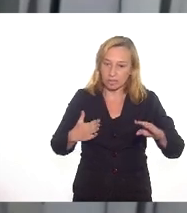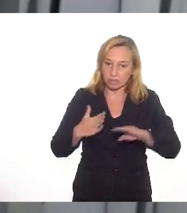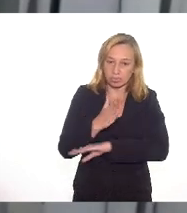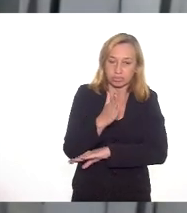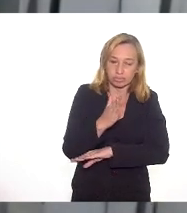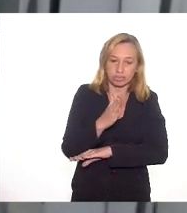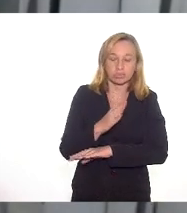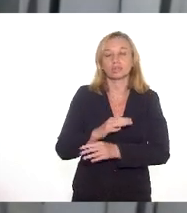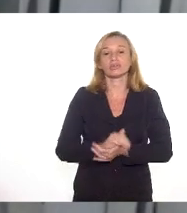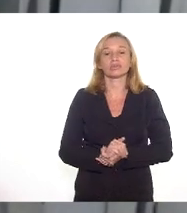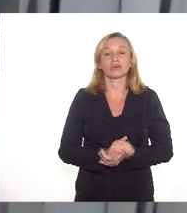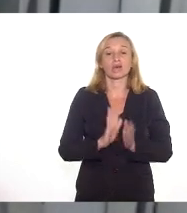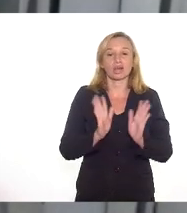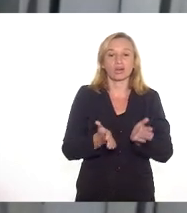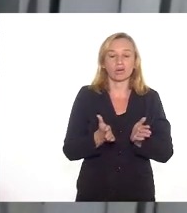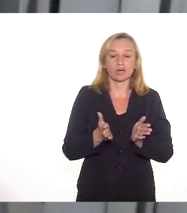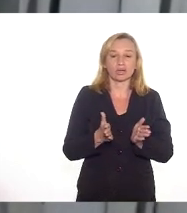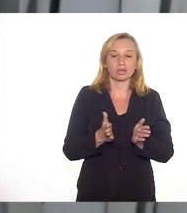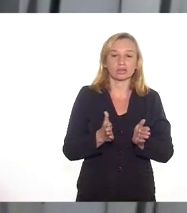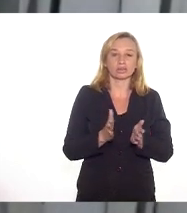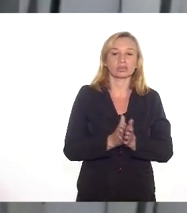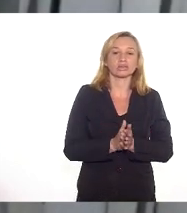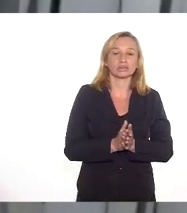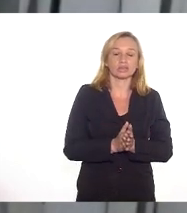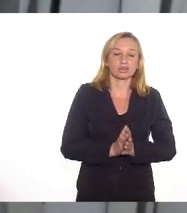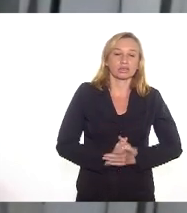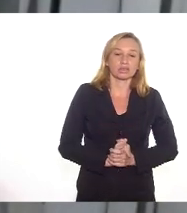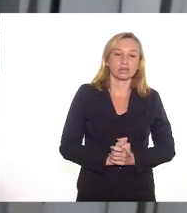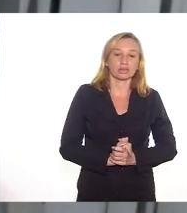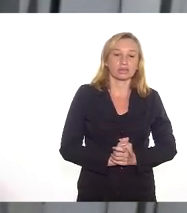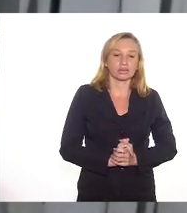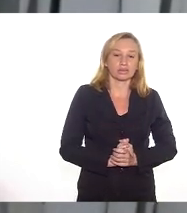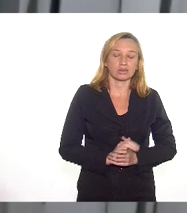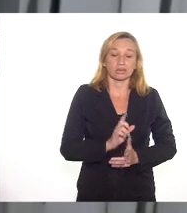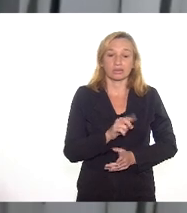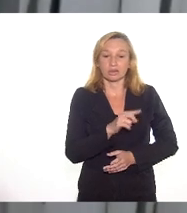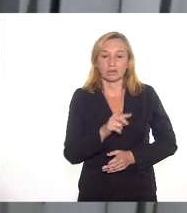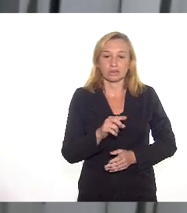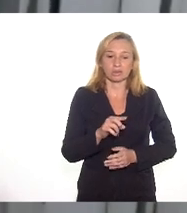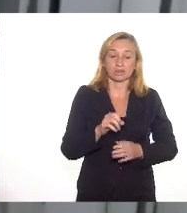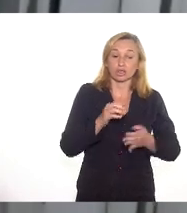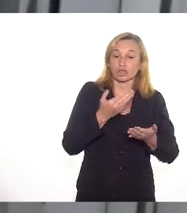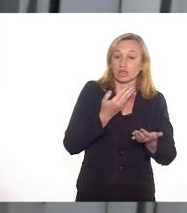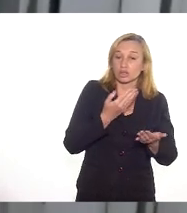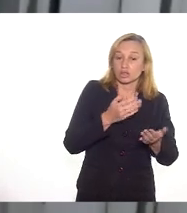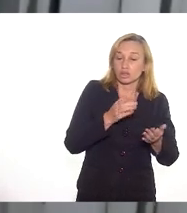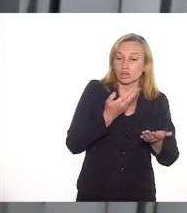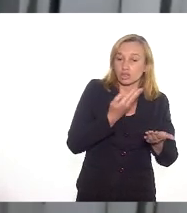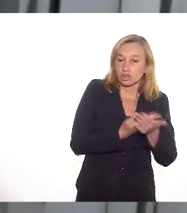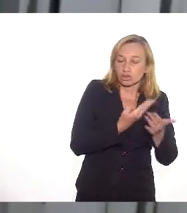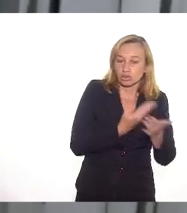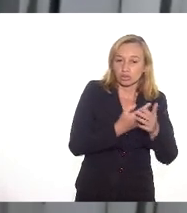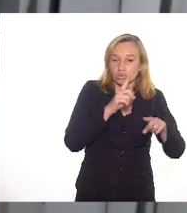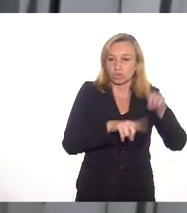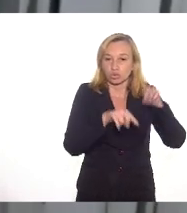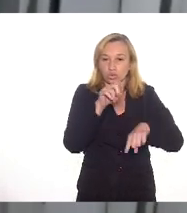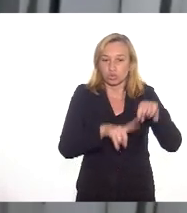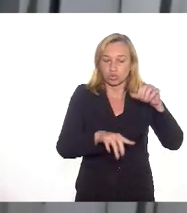agora censurar nas suas publicações material, estudos, né, relatórios